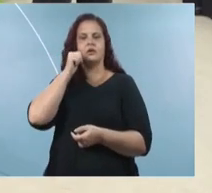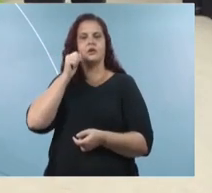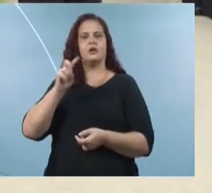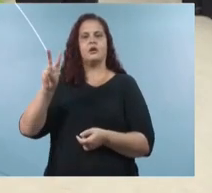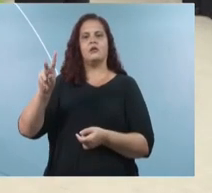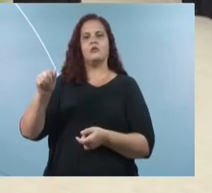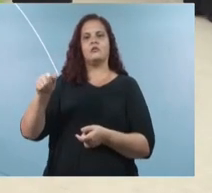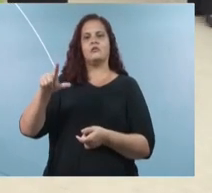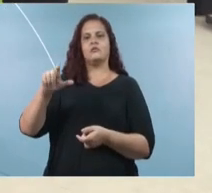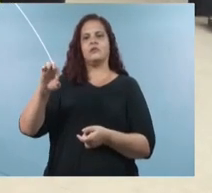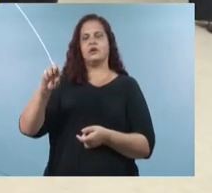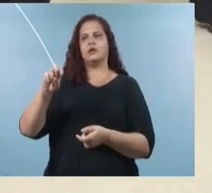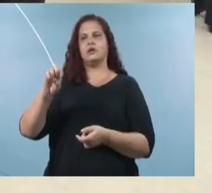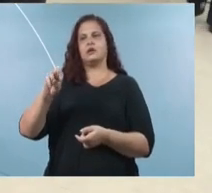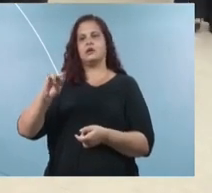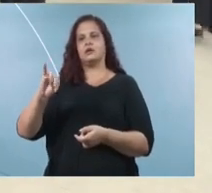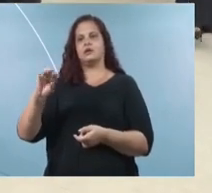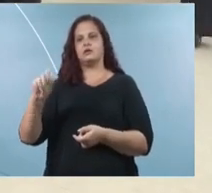Calazans.